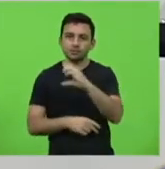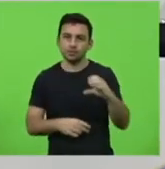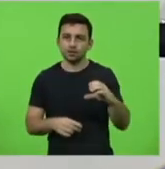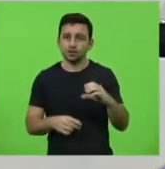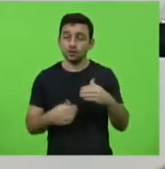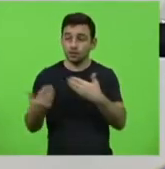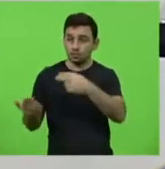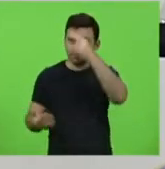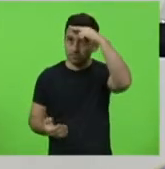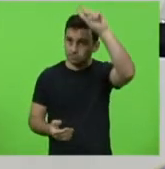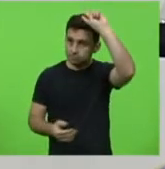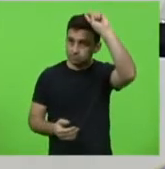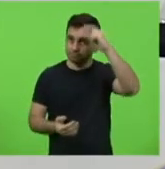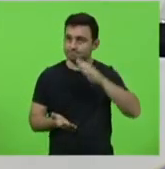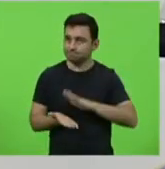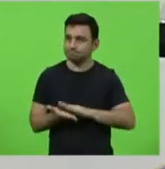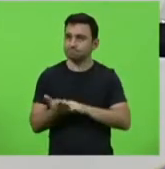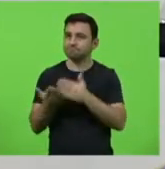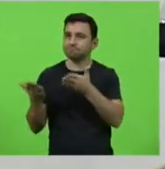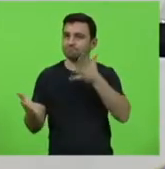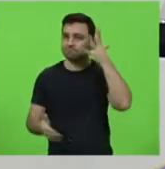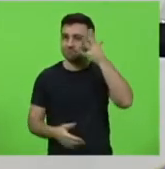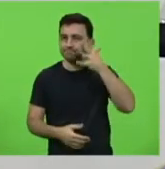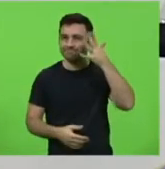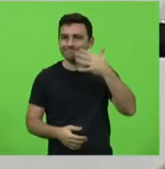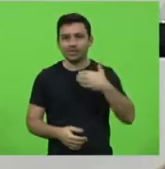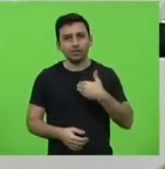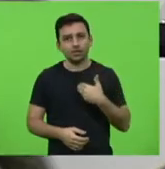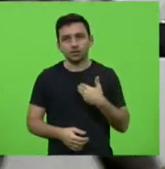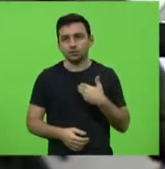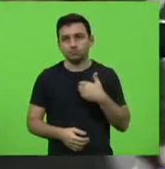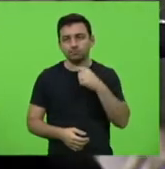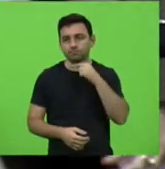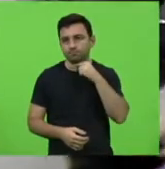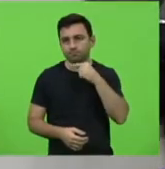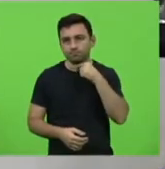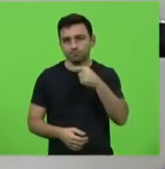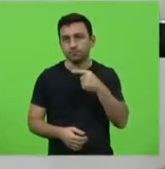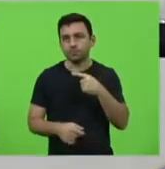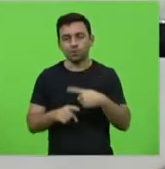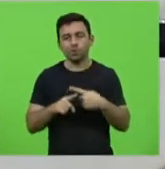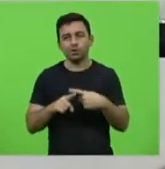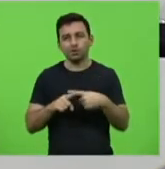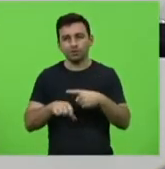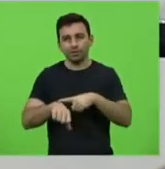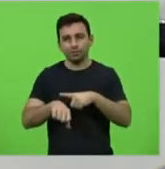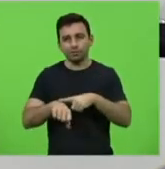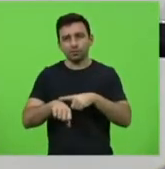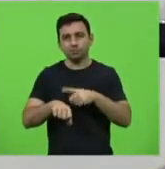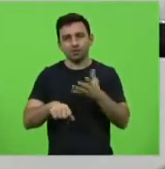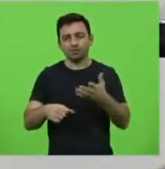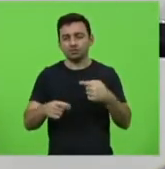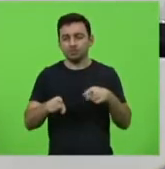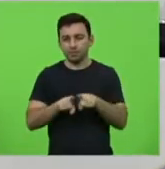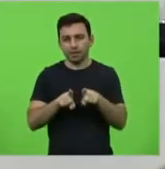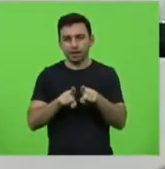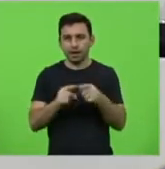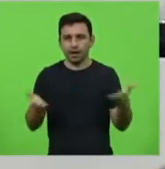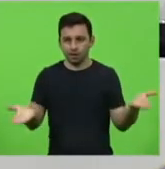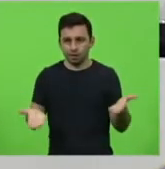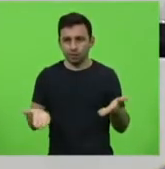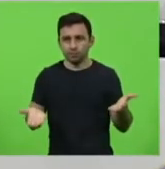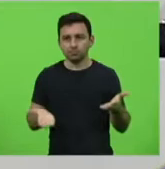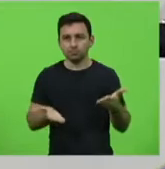Preso, parabéns pelo pronunciamento, não tive a oportunidade de aparteá-lo em razão do tempo, mas fica aqui a minha contribuição,